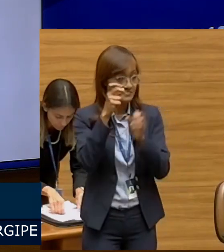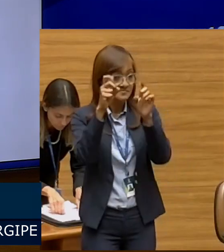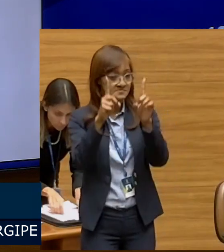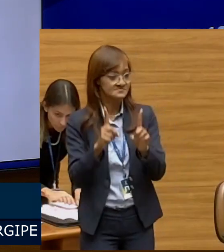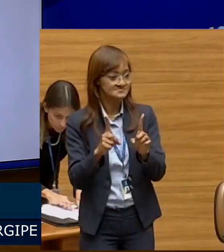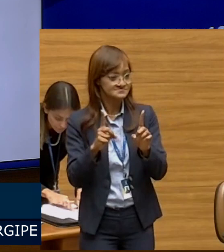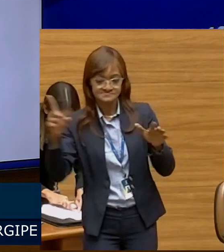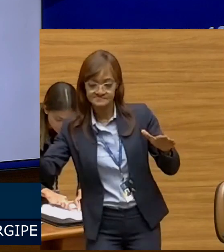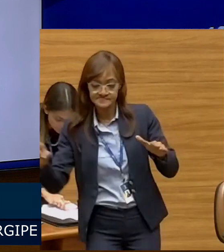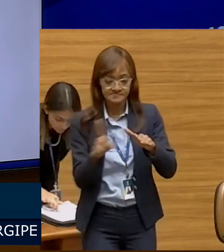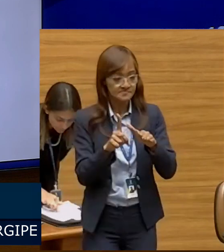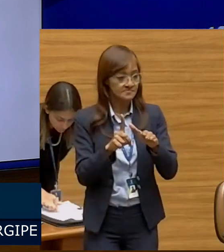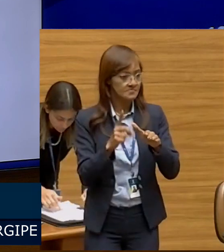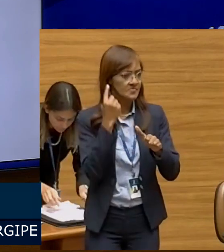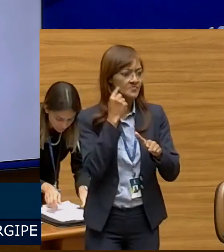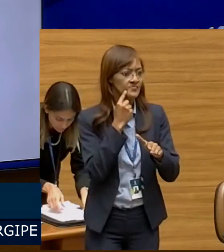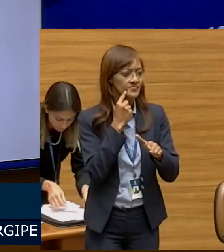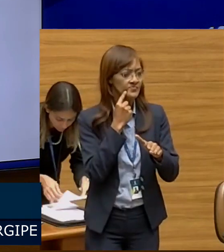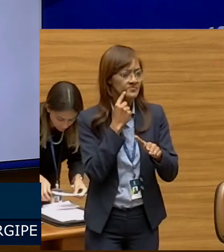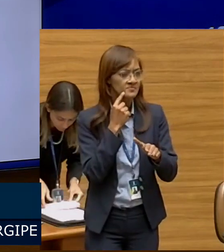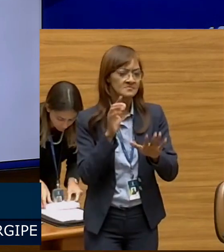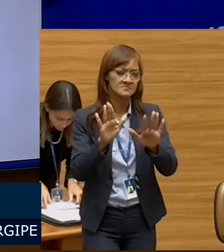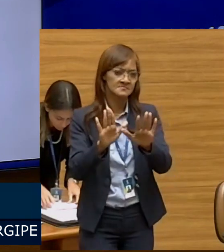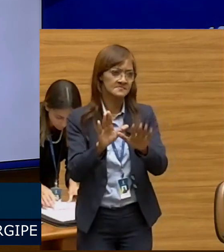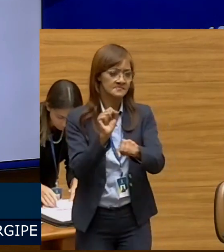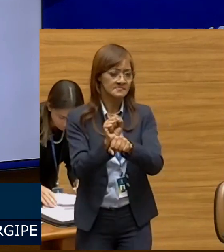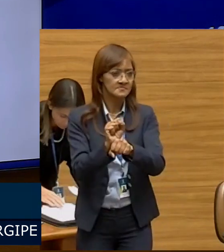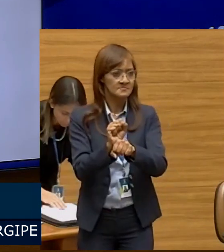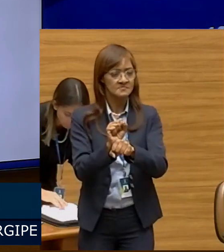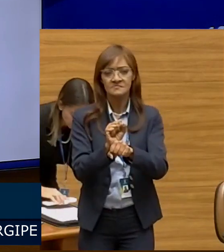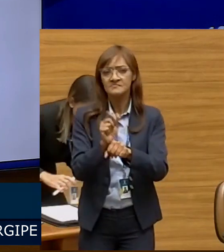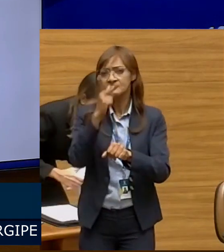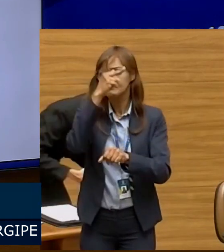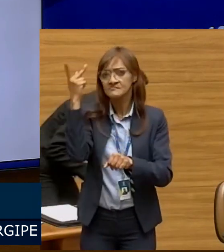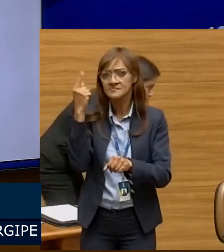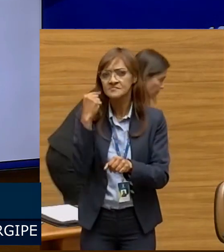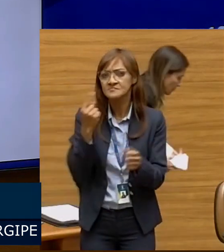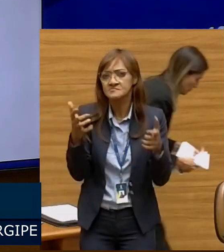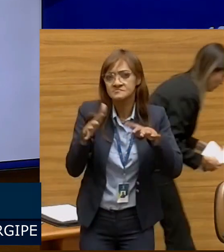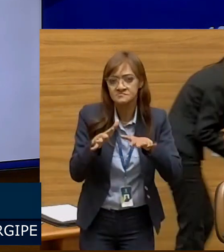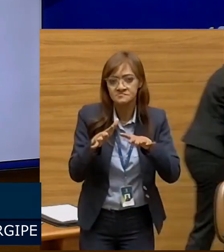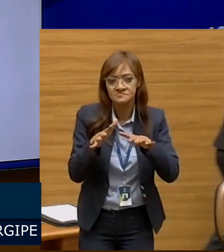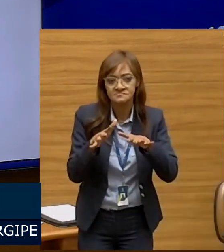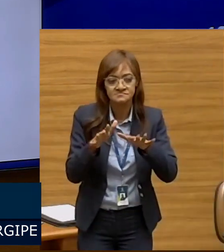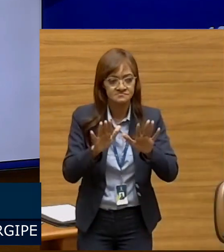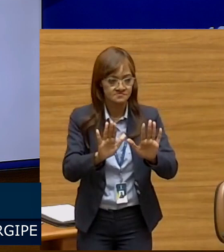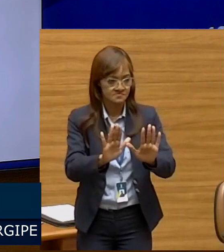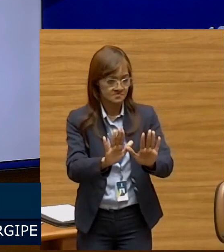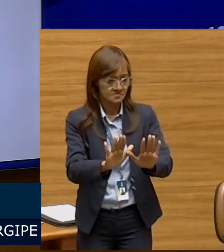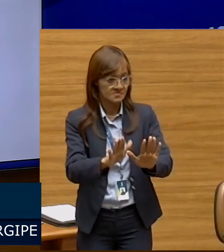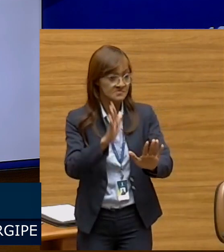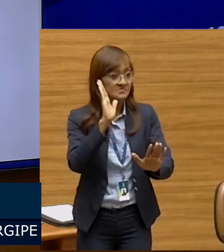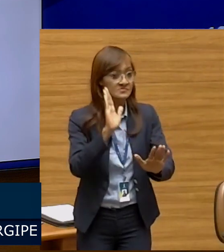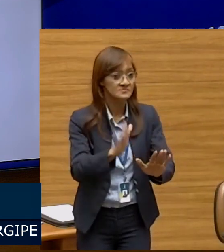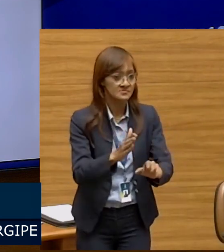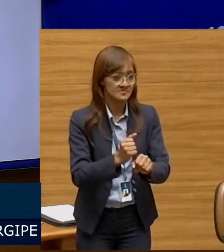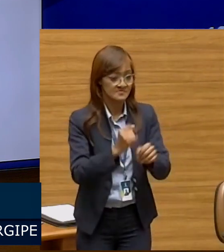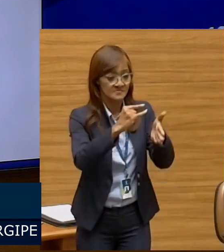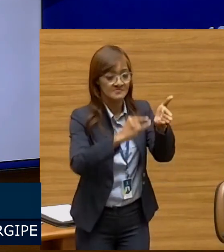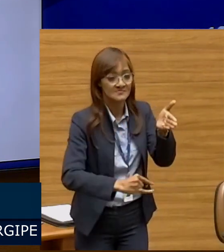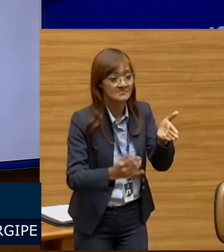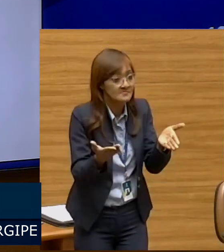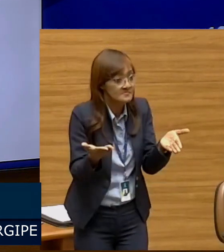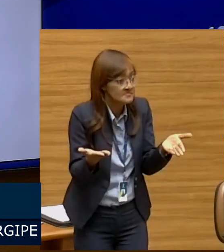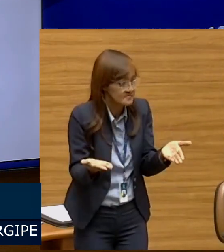pessoas surdas. Paro por aí. Por que está notificado aí, incluindo com pessoas surdas? Não foi um grifo meu. Isso já vem no documento da ONU. É